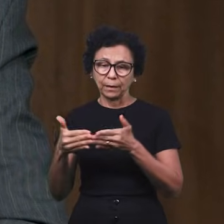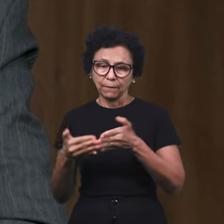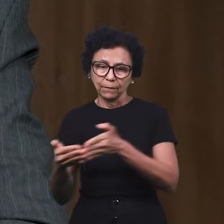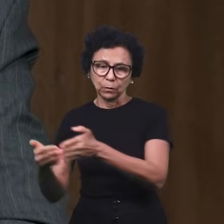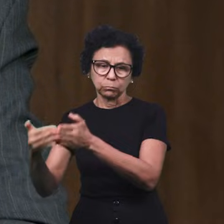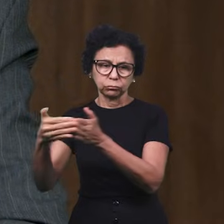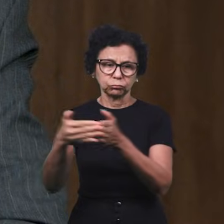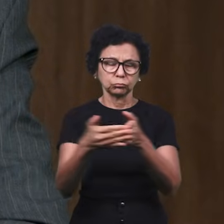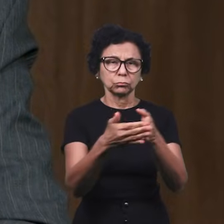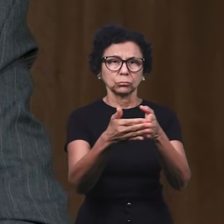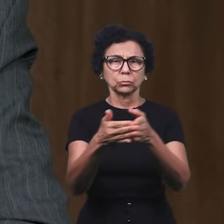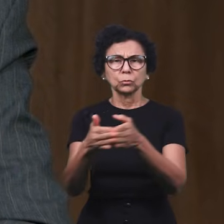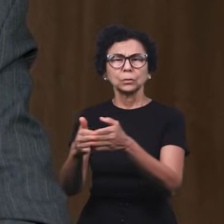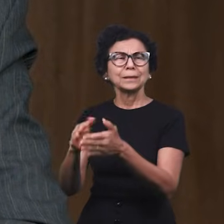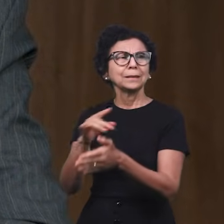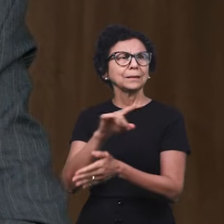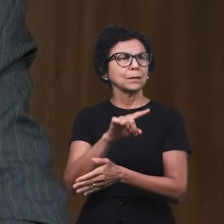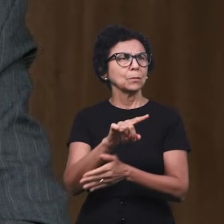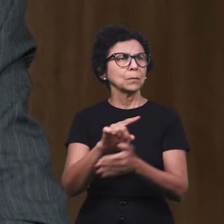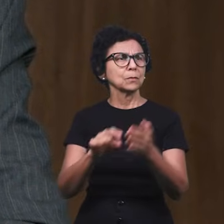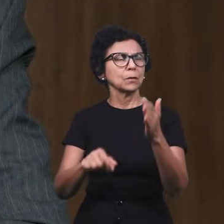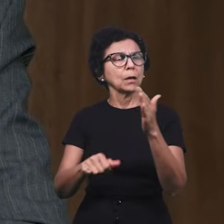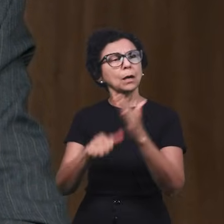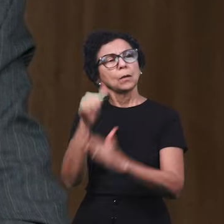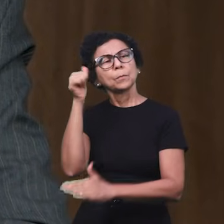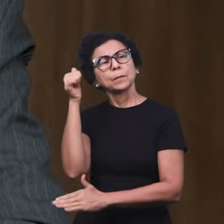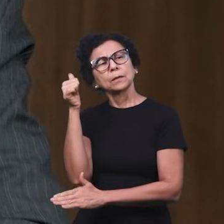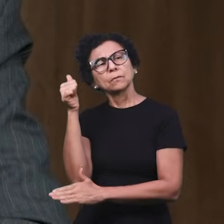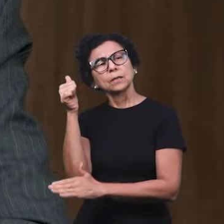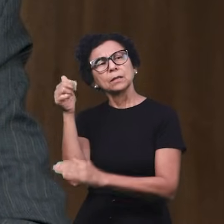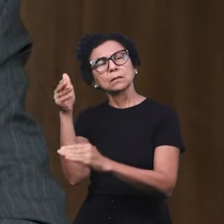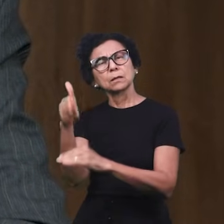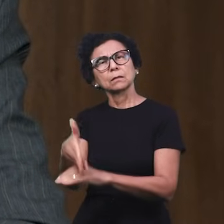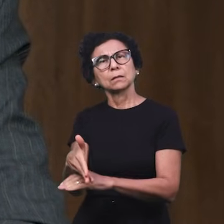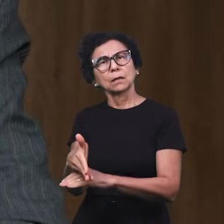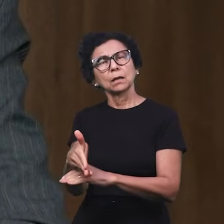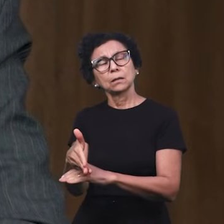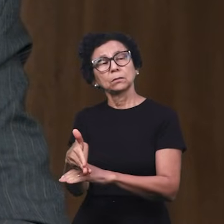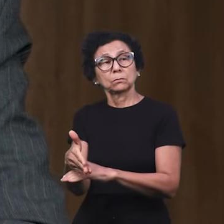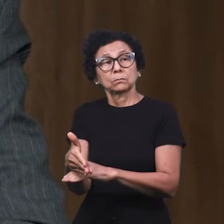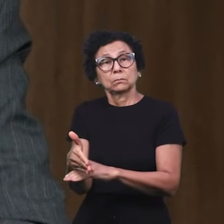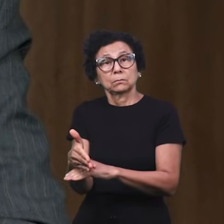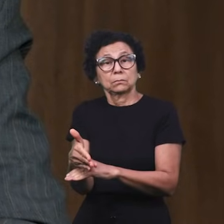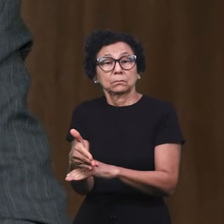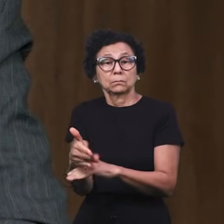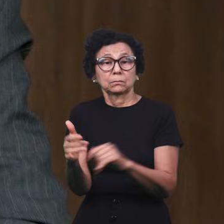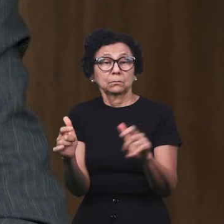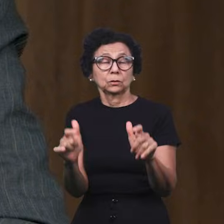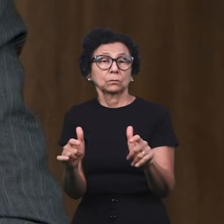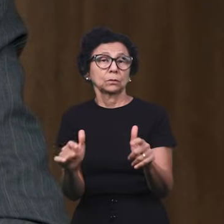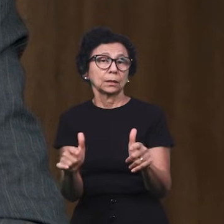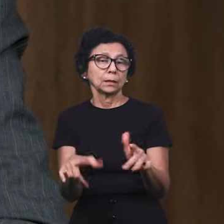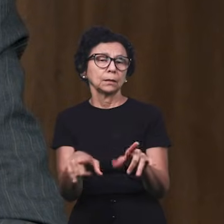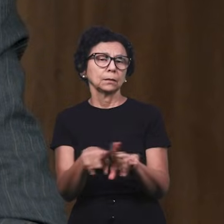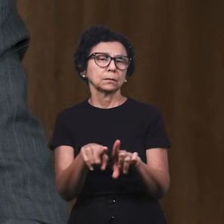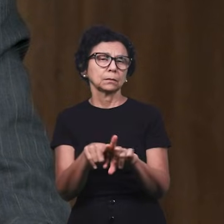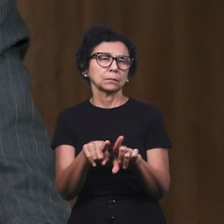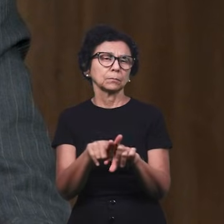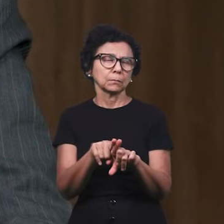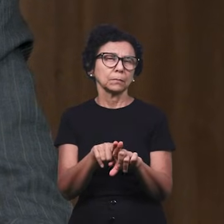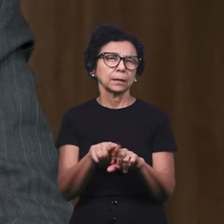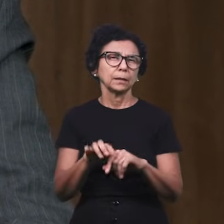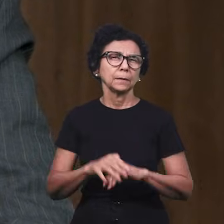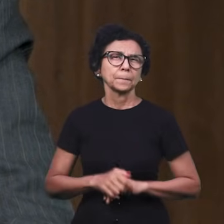eles pisaram nessa terra pela primeira vez? Como que foi isso? Não é? Sabemos,